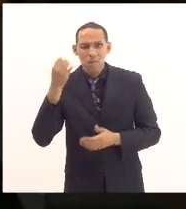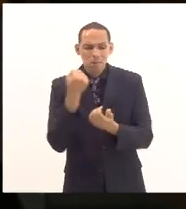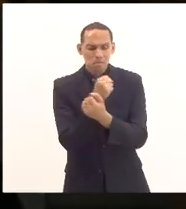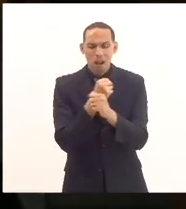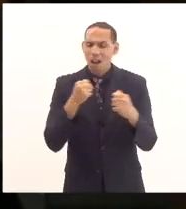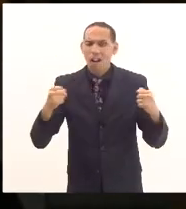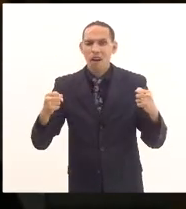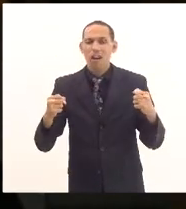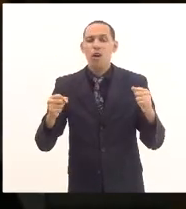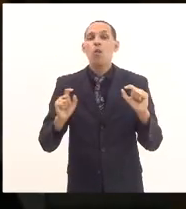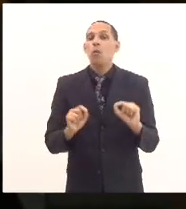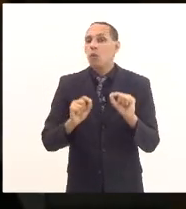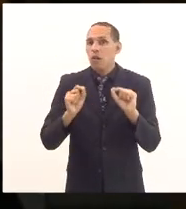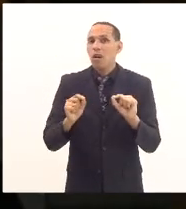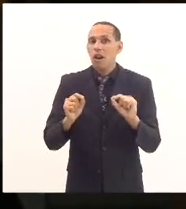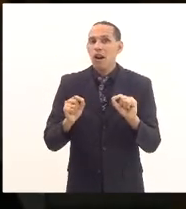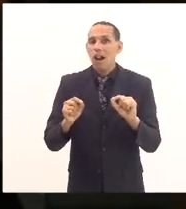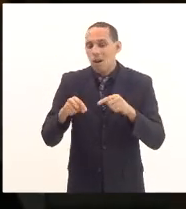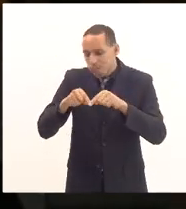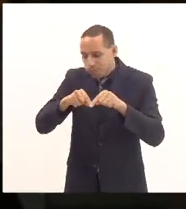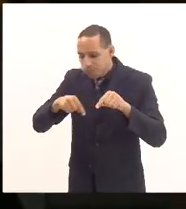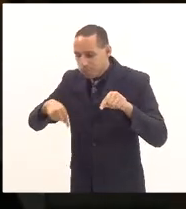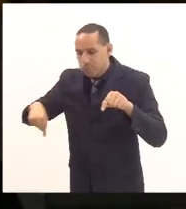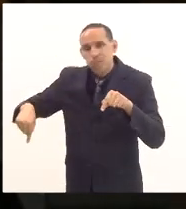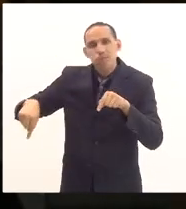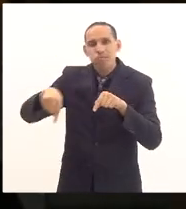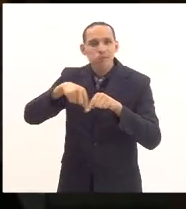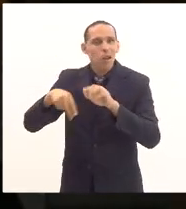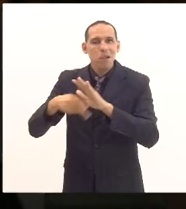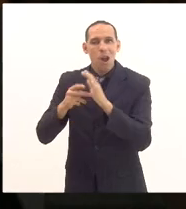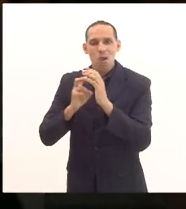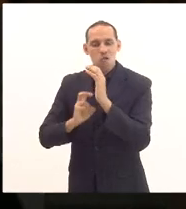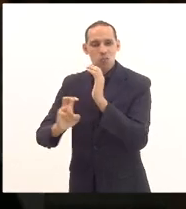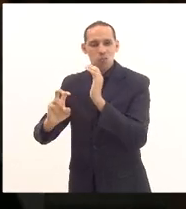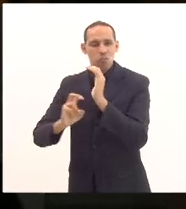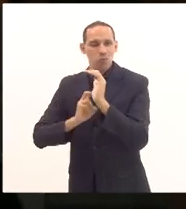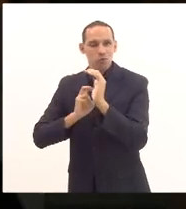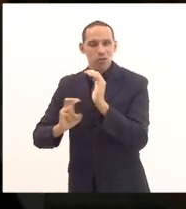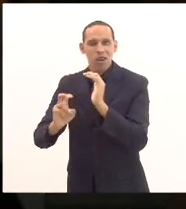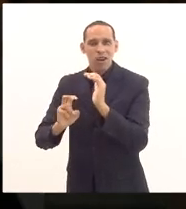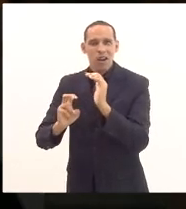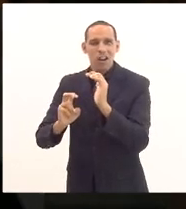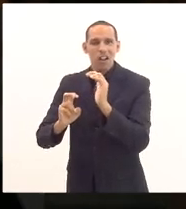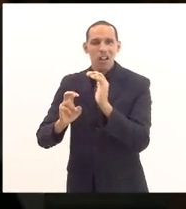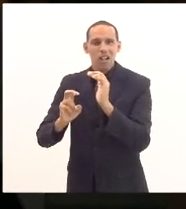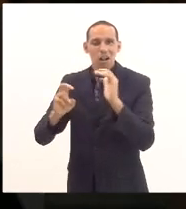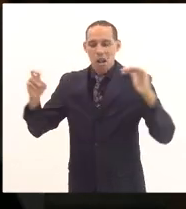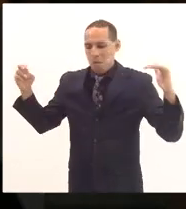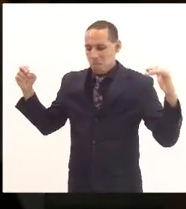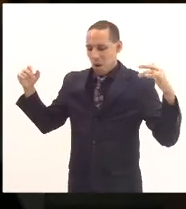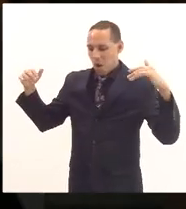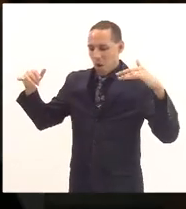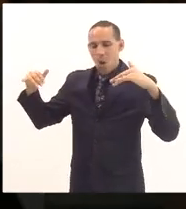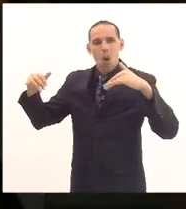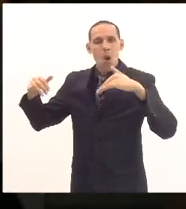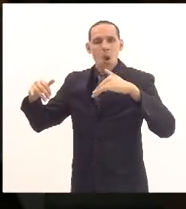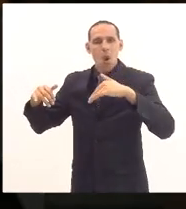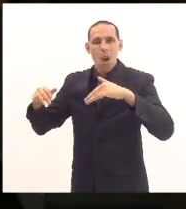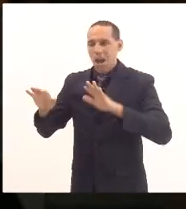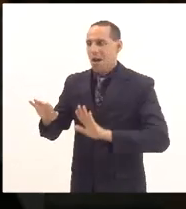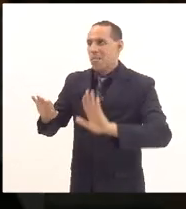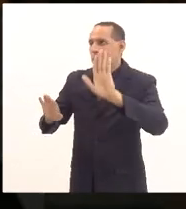consequências, quando um dos buracos do metrô lá em São Paulo, houve um escorregamento nas